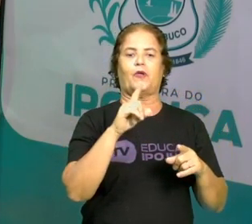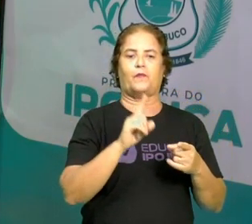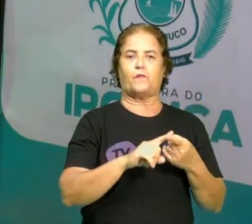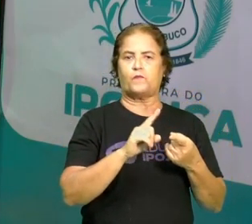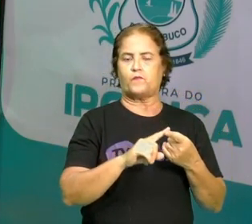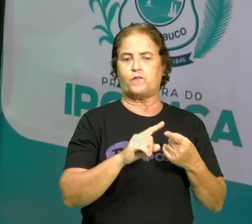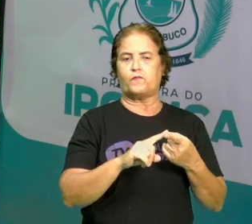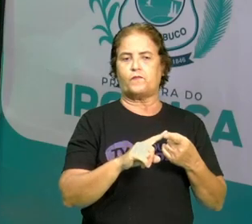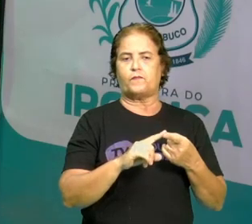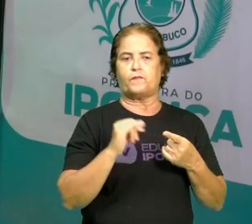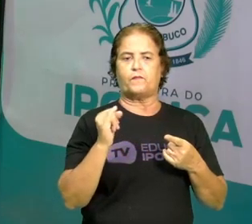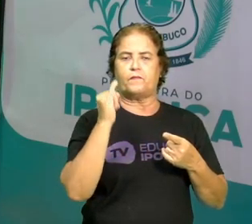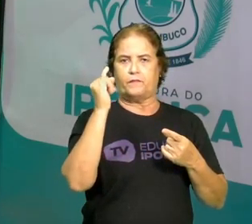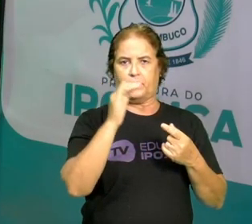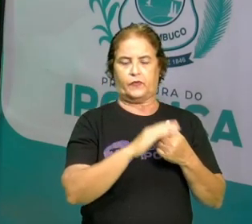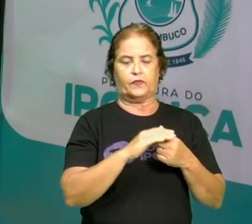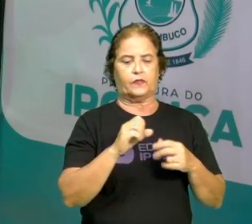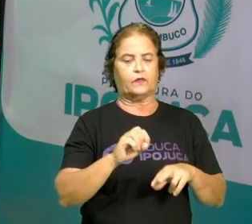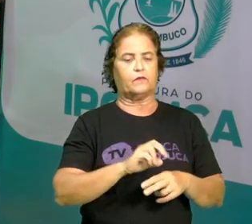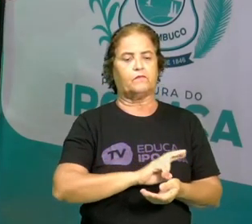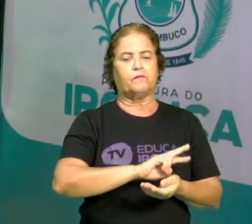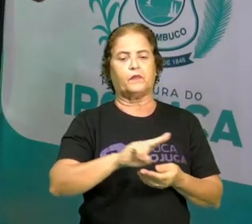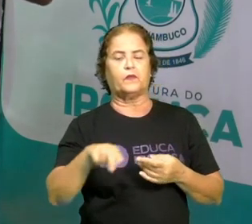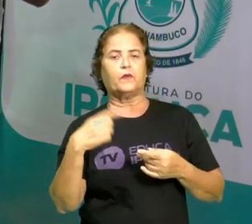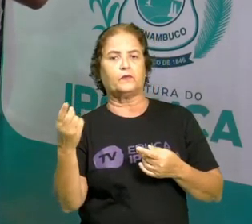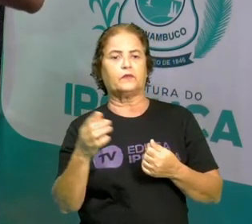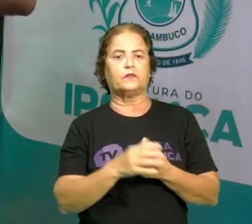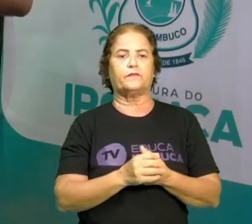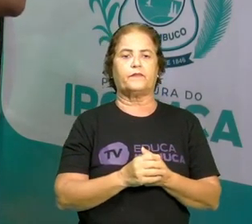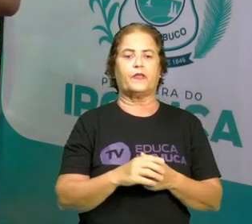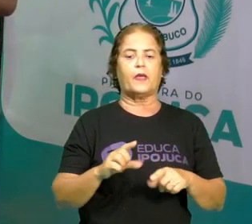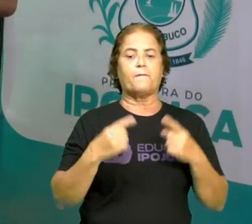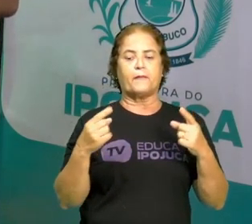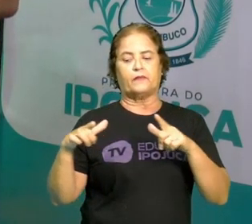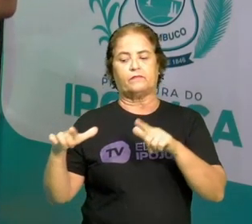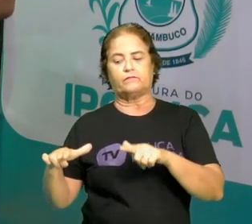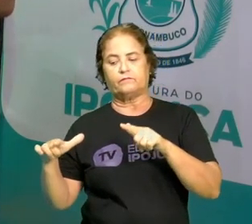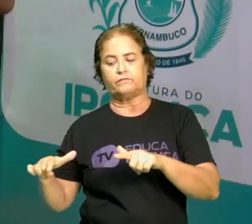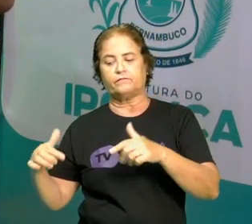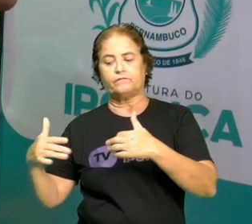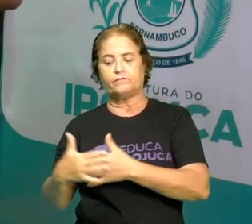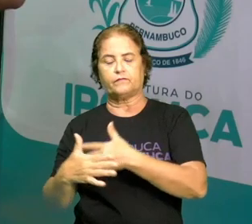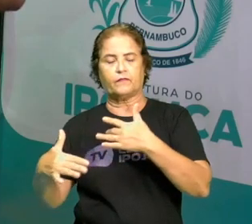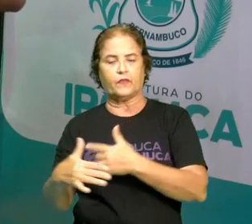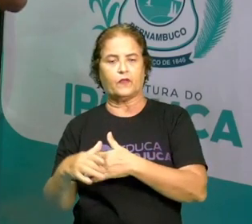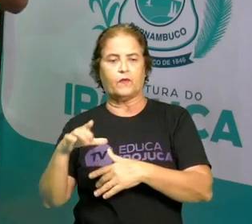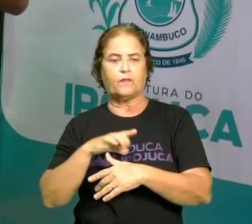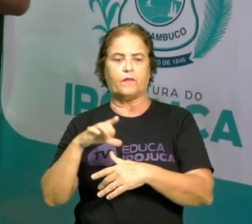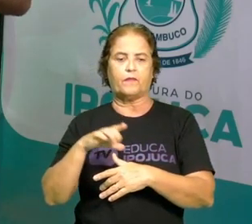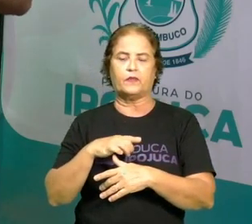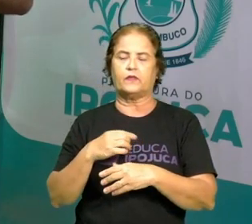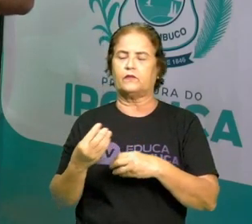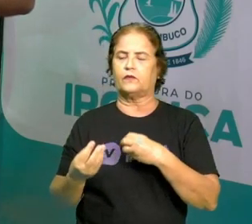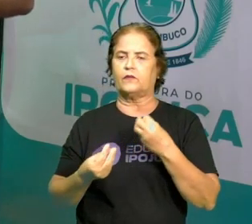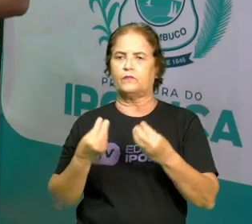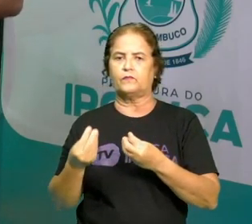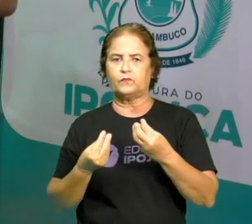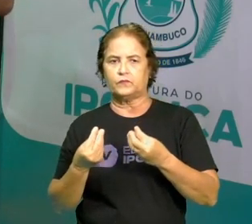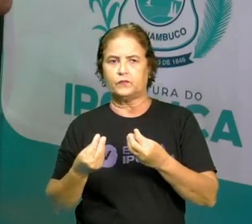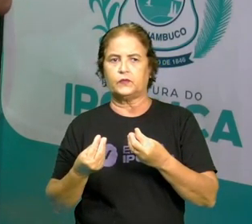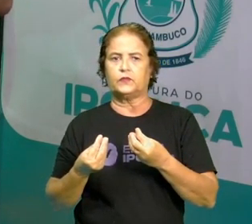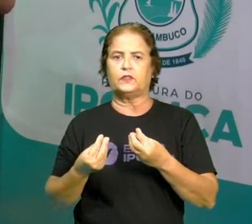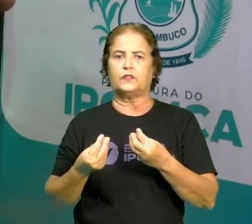né? Dentre outras. Já a questão das zonas urbanas possuem diversas infraestruturas